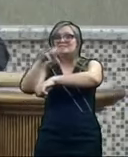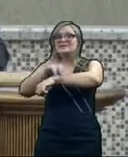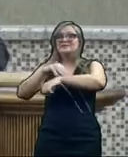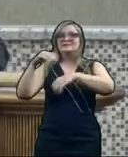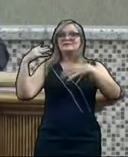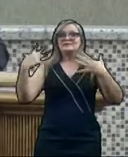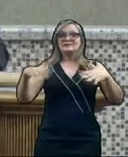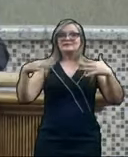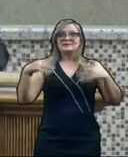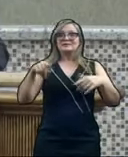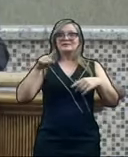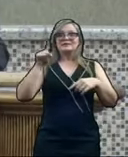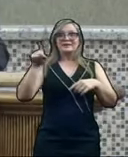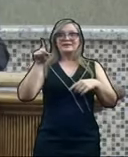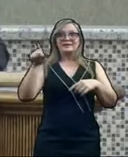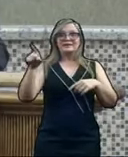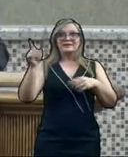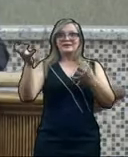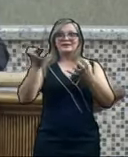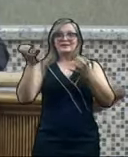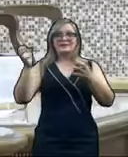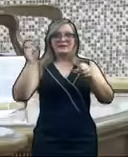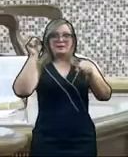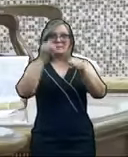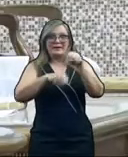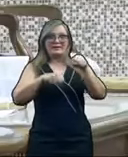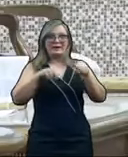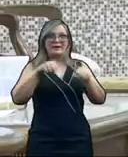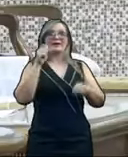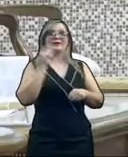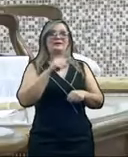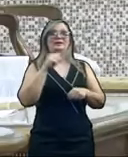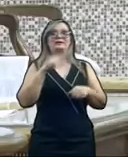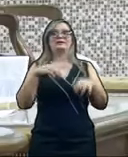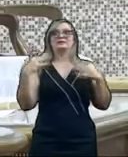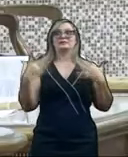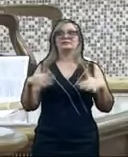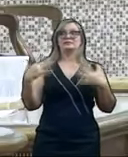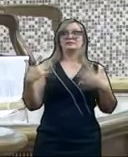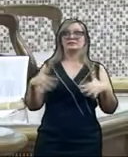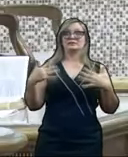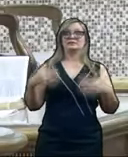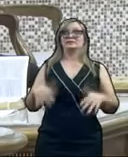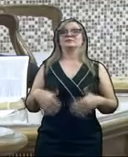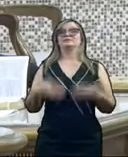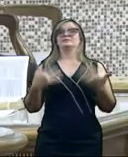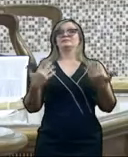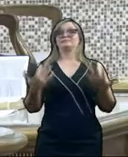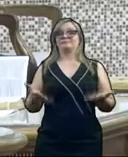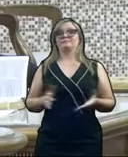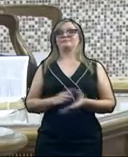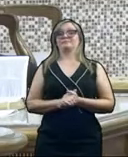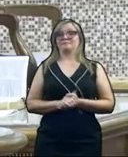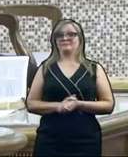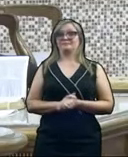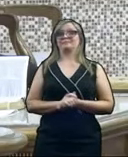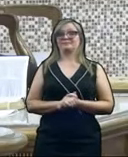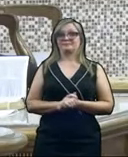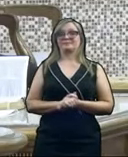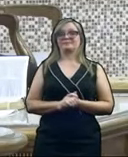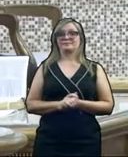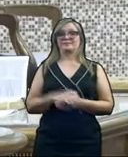E por que Esaú falou que ia pegar ele é que os cara que quando promete só Deus